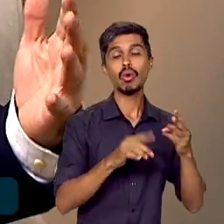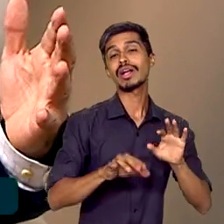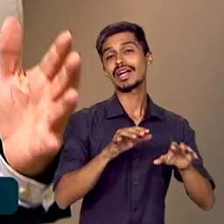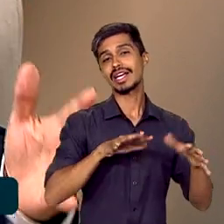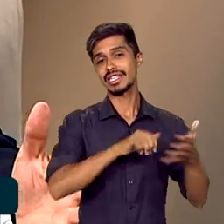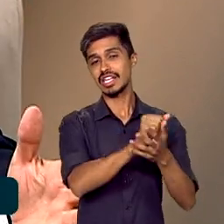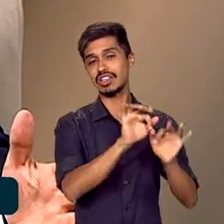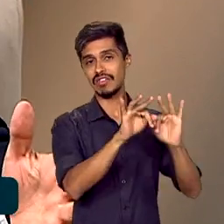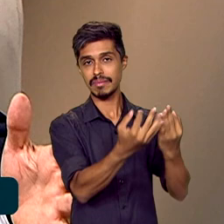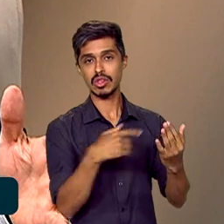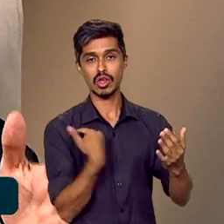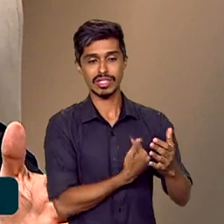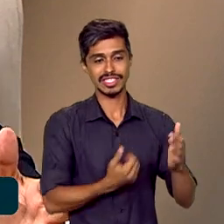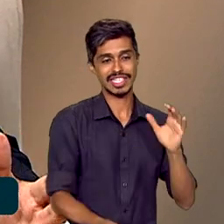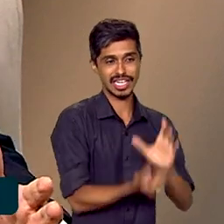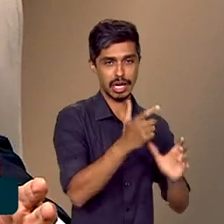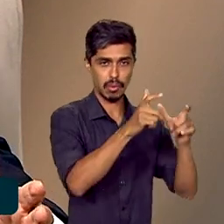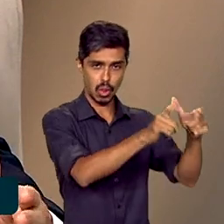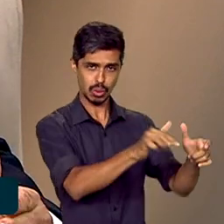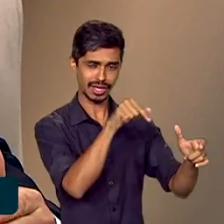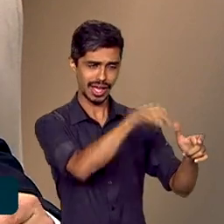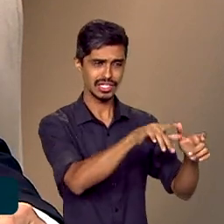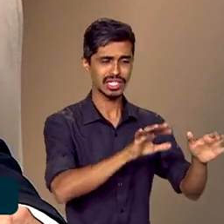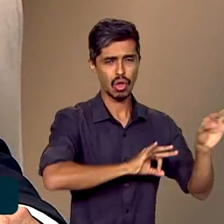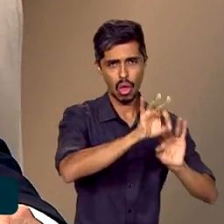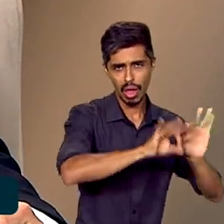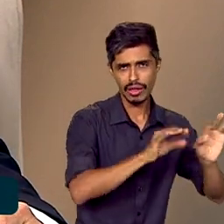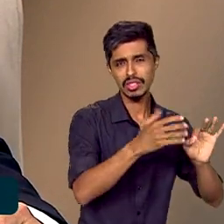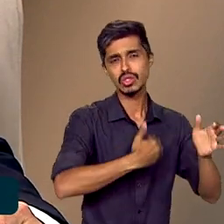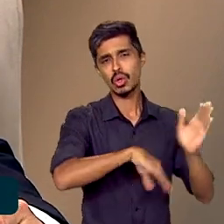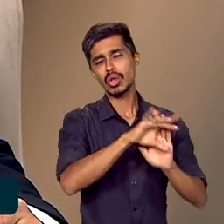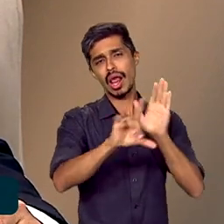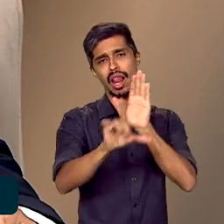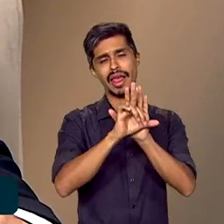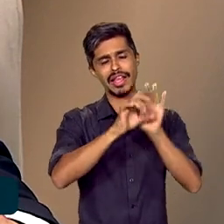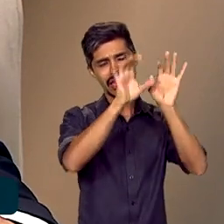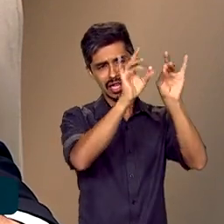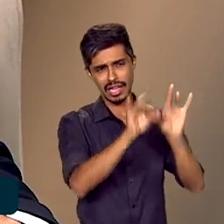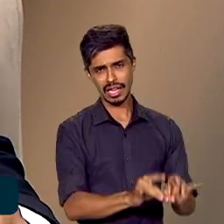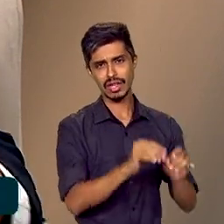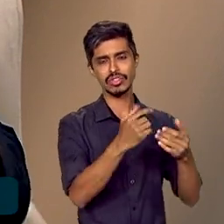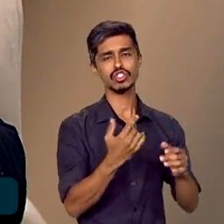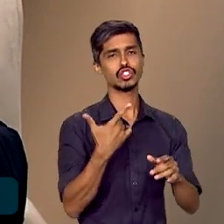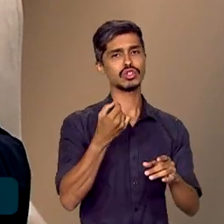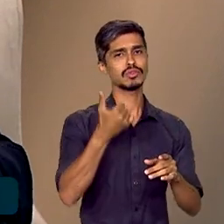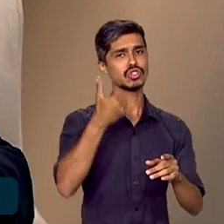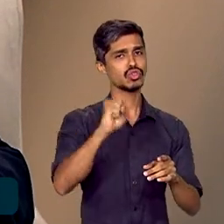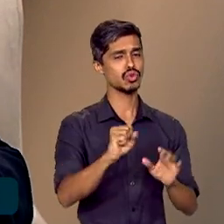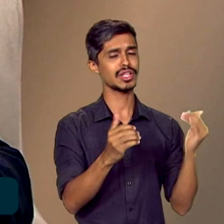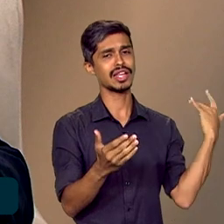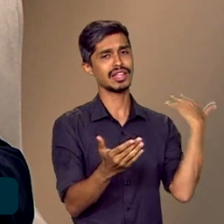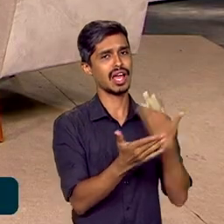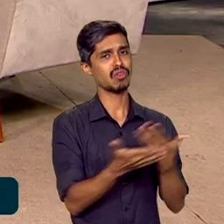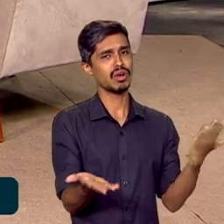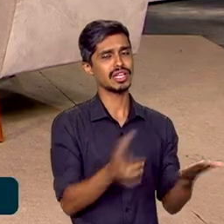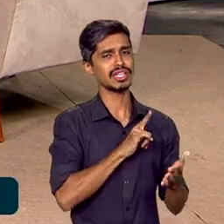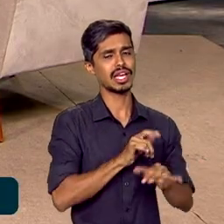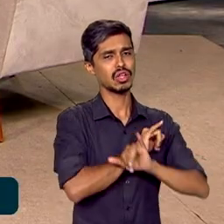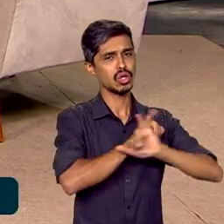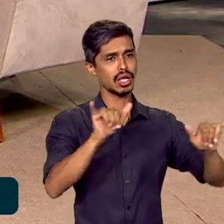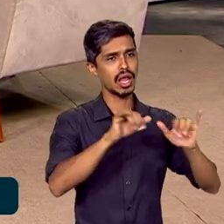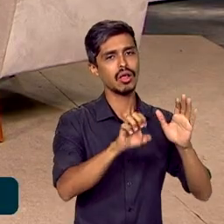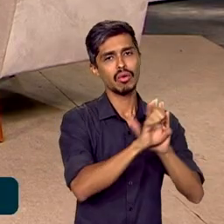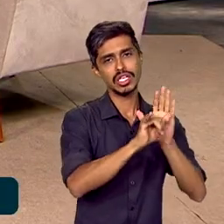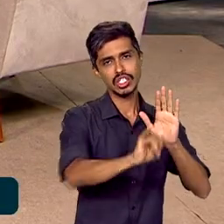a gente cria o assentamento, a gente tem toda uma orientação legal de 2018 para cá, se publica um edital e as famílias